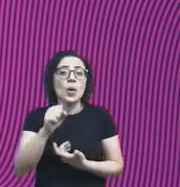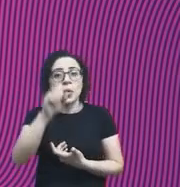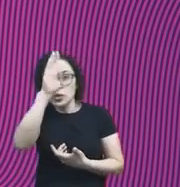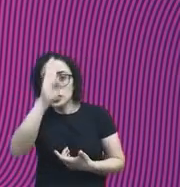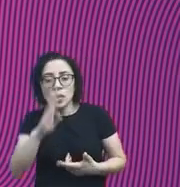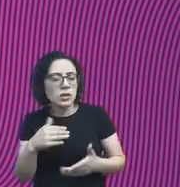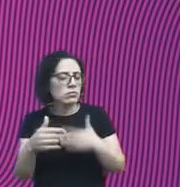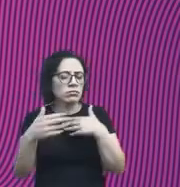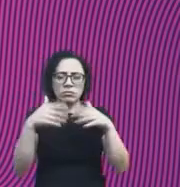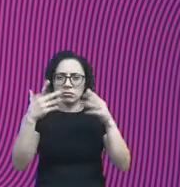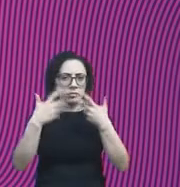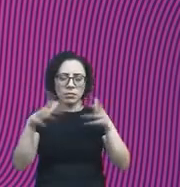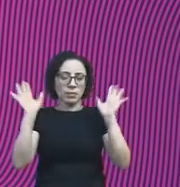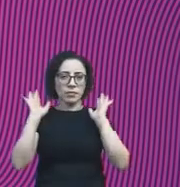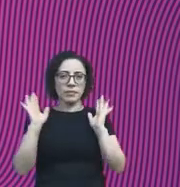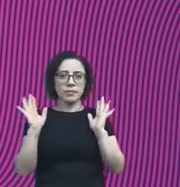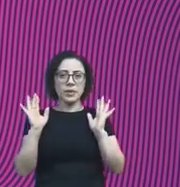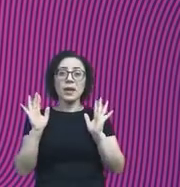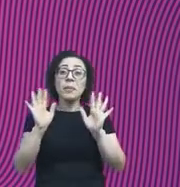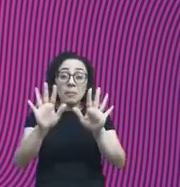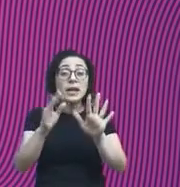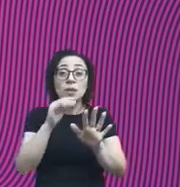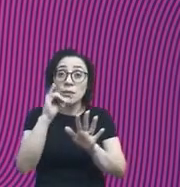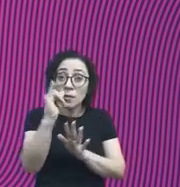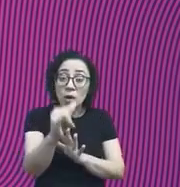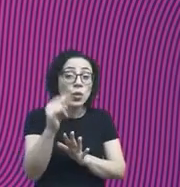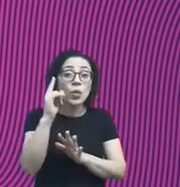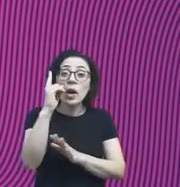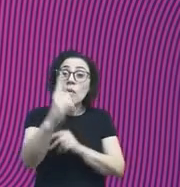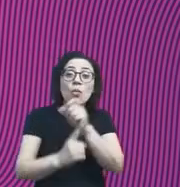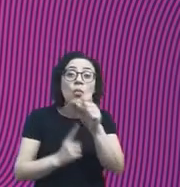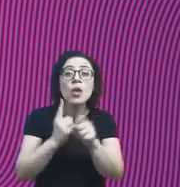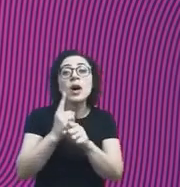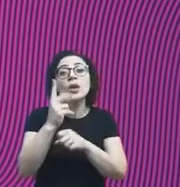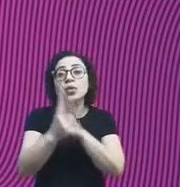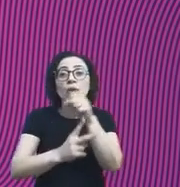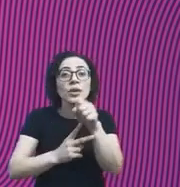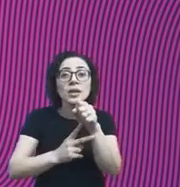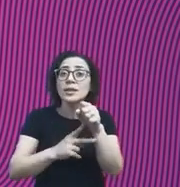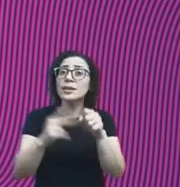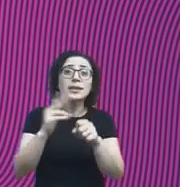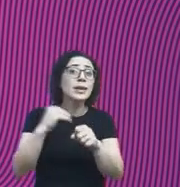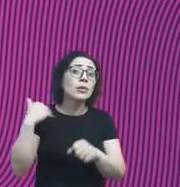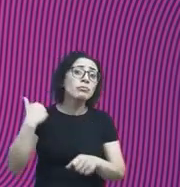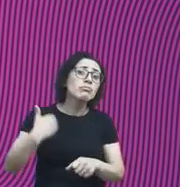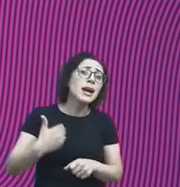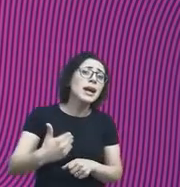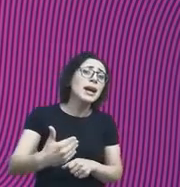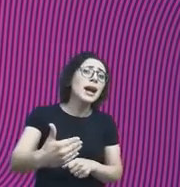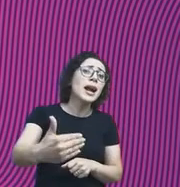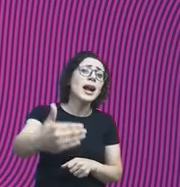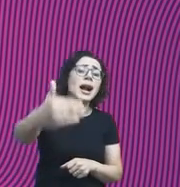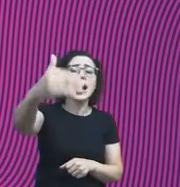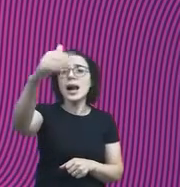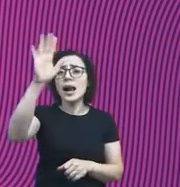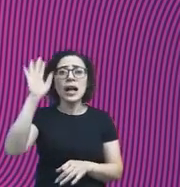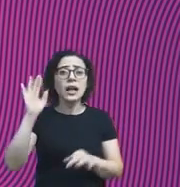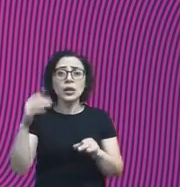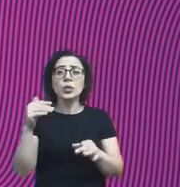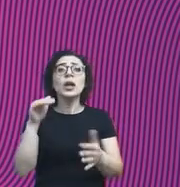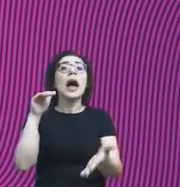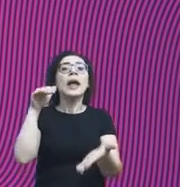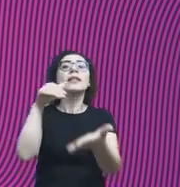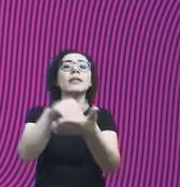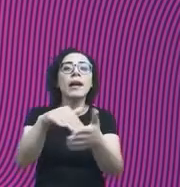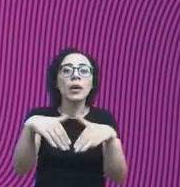um ano, dois anos, cinco anos, isso é uma coisa de décadas, é uma jornada, isso não tem fim. Você vai